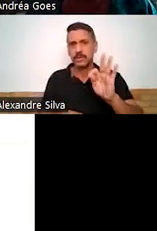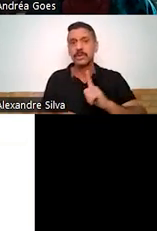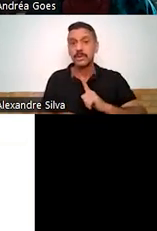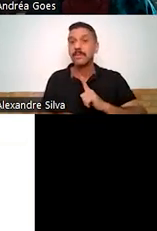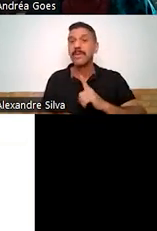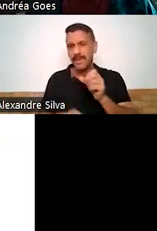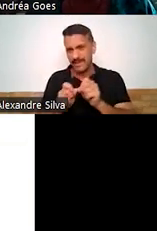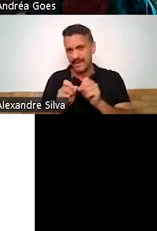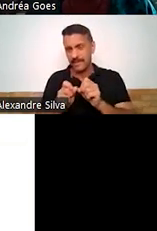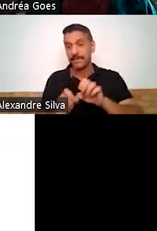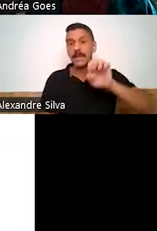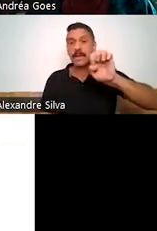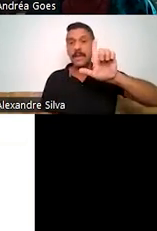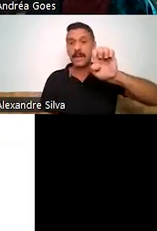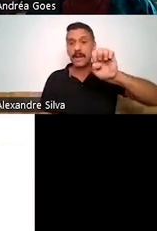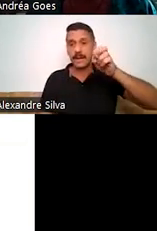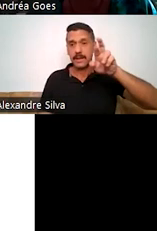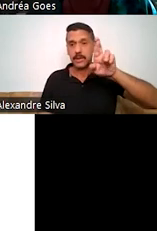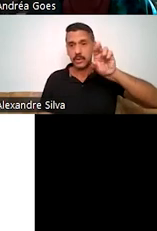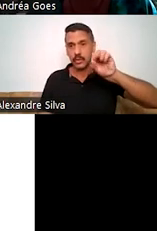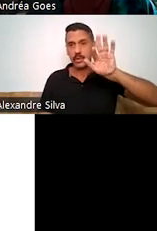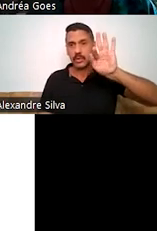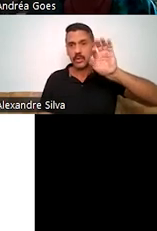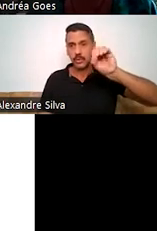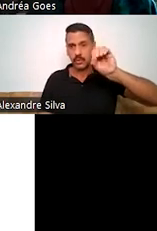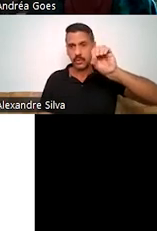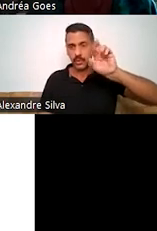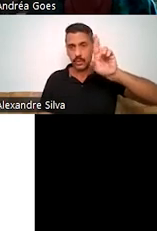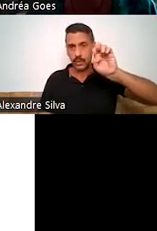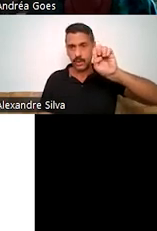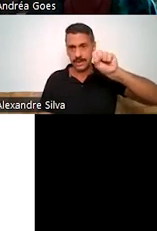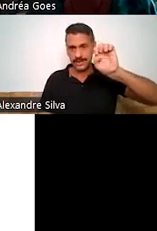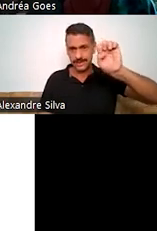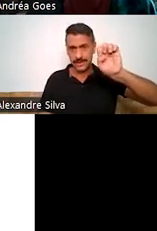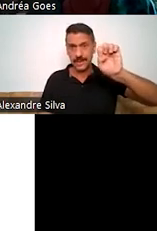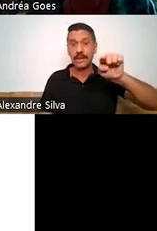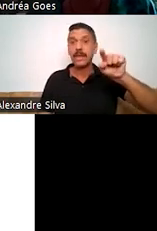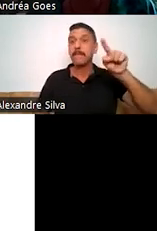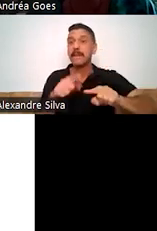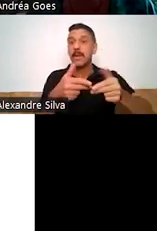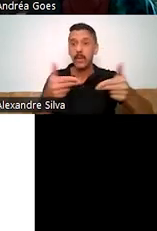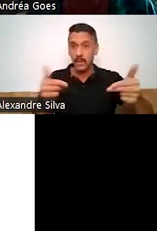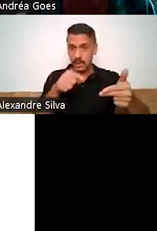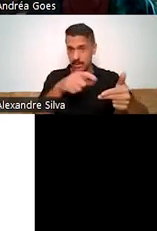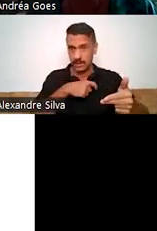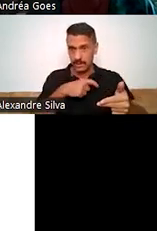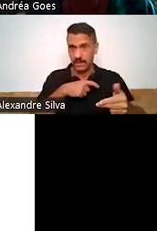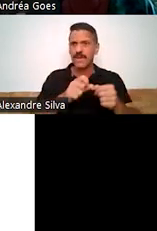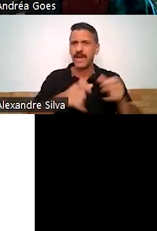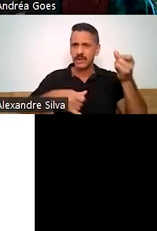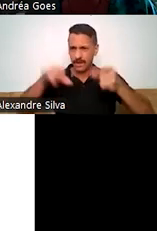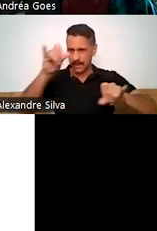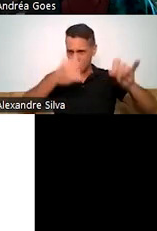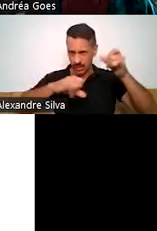faz eletroforese, então, todo o material artesanal, em que a gente desenvolve no laboratório,